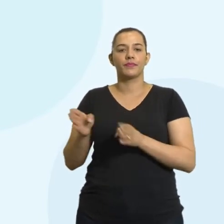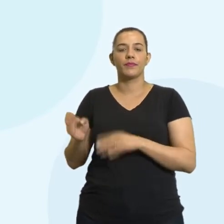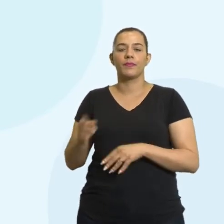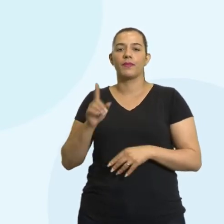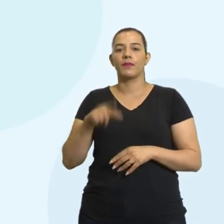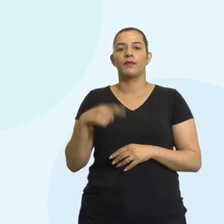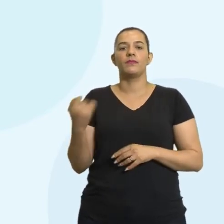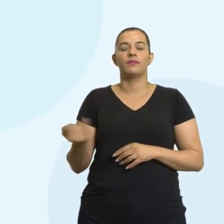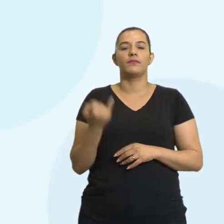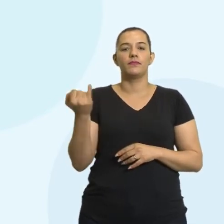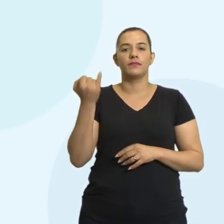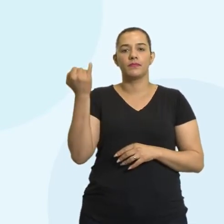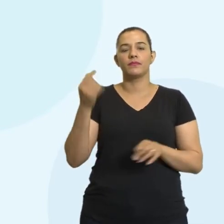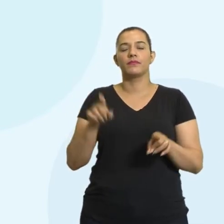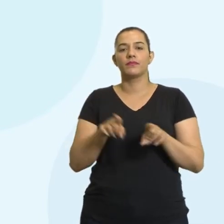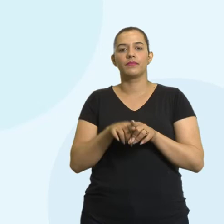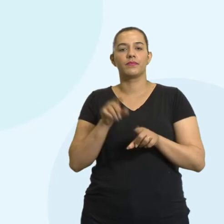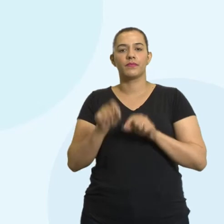de pontuar aqui também.